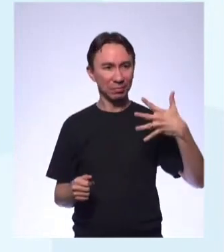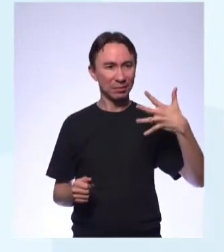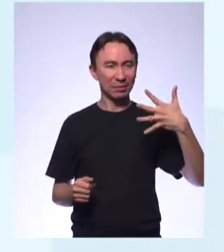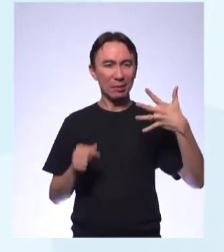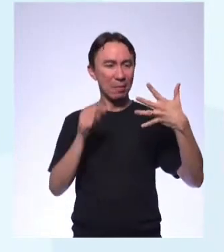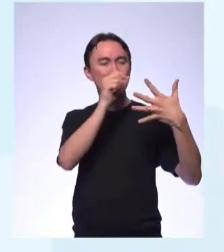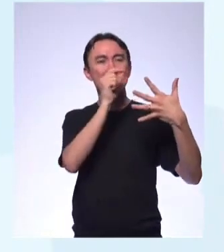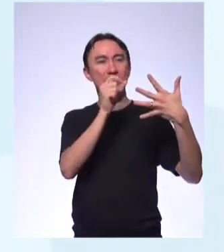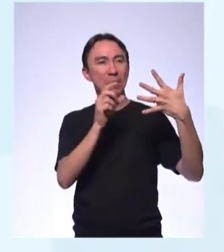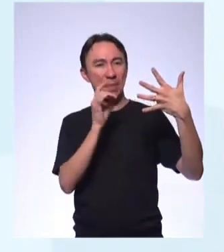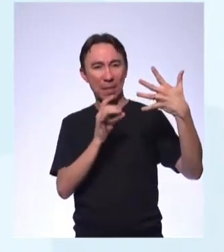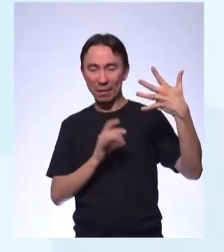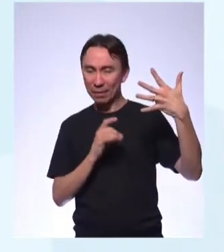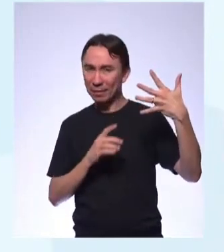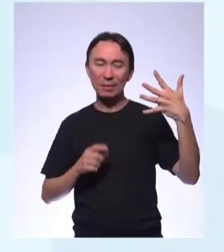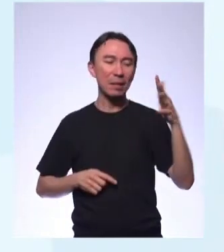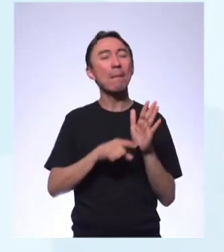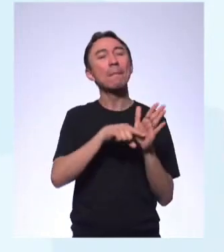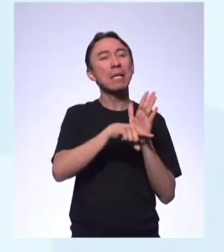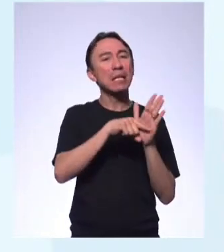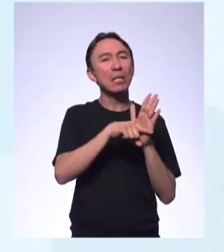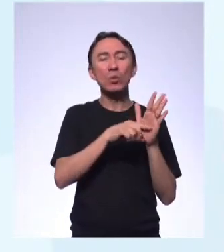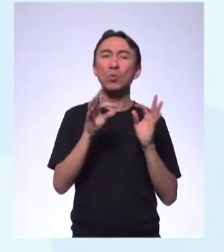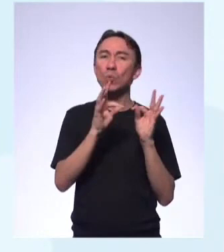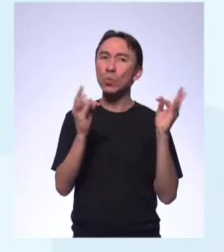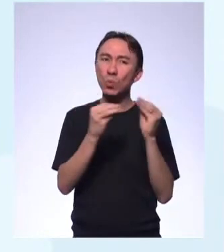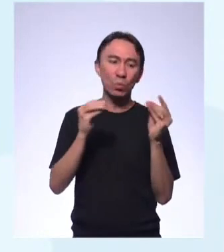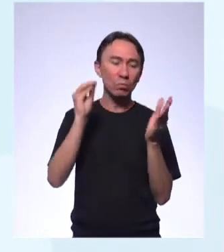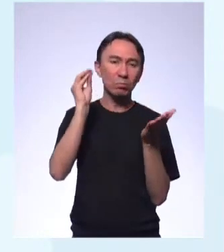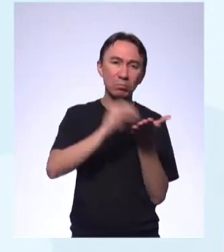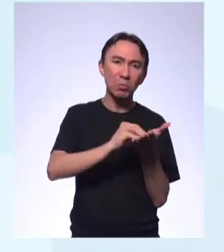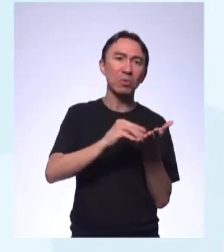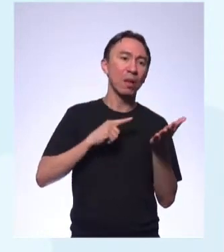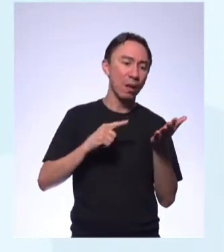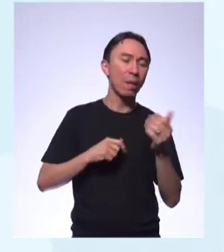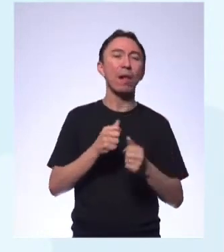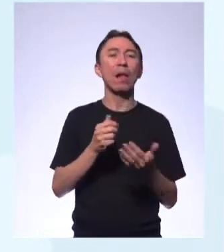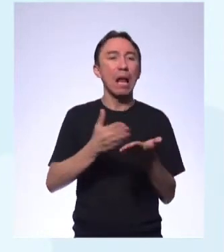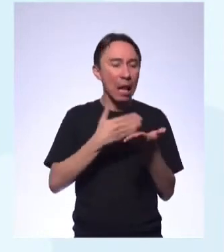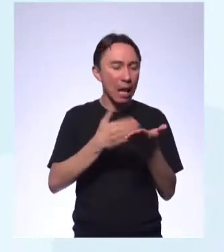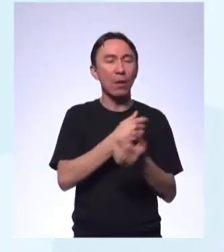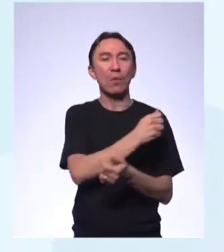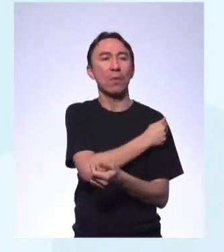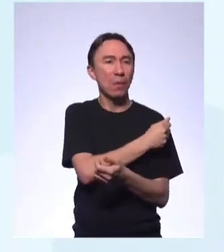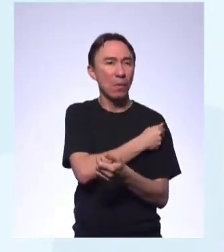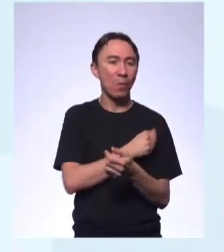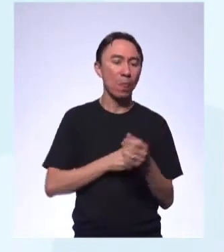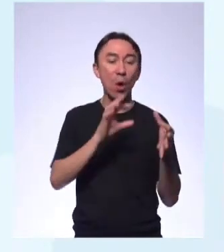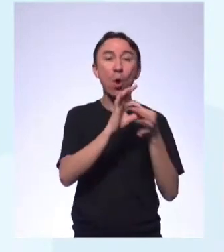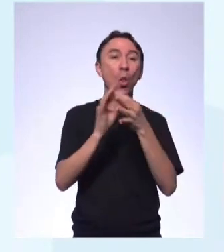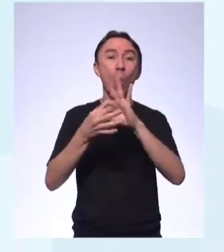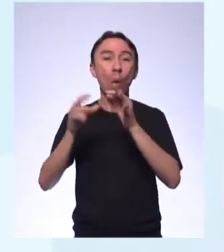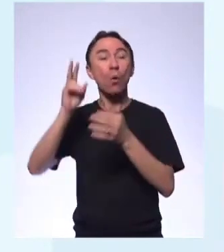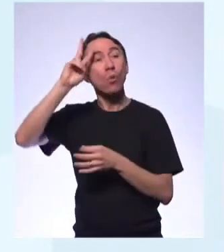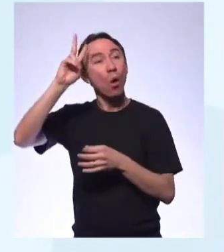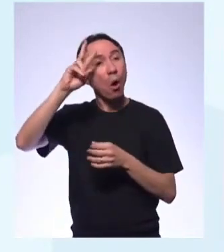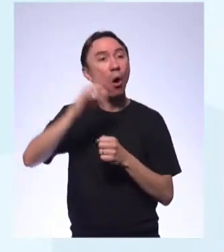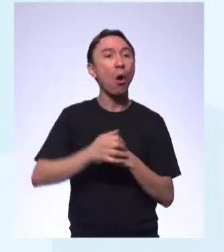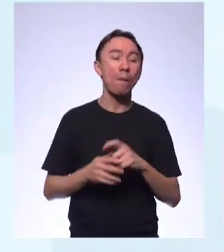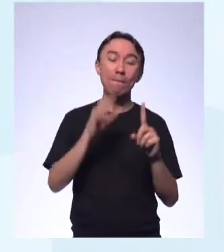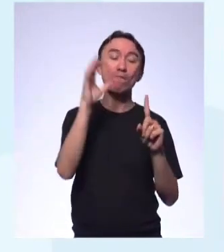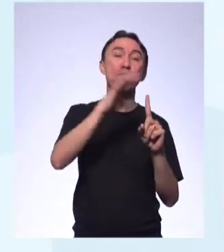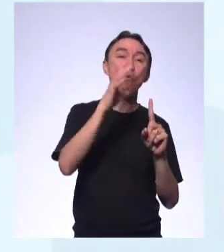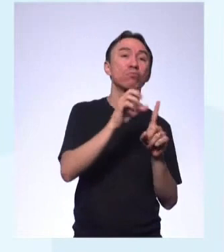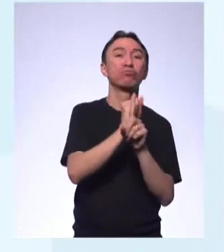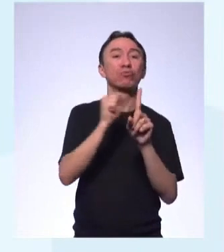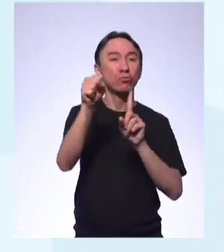vai. Como a pesquisa deve ser feita? Isso está tudo no caderno do aluno. Contexto histórico, os períodos, características, as influências